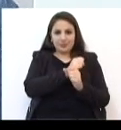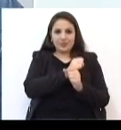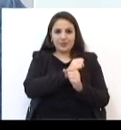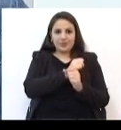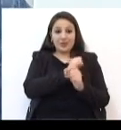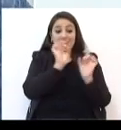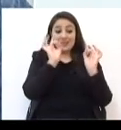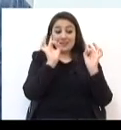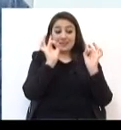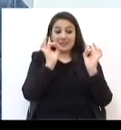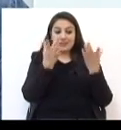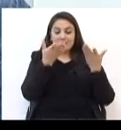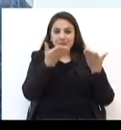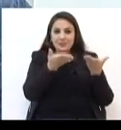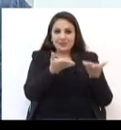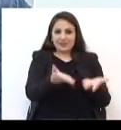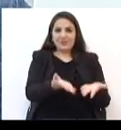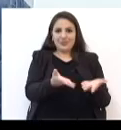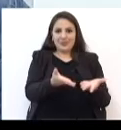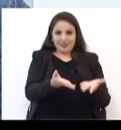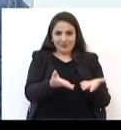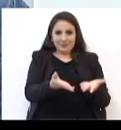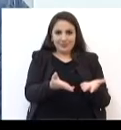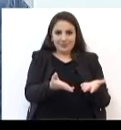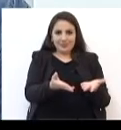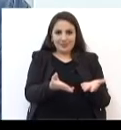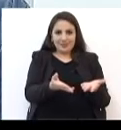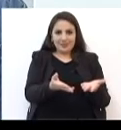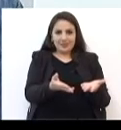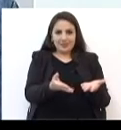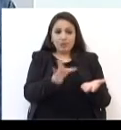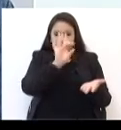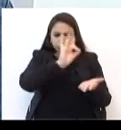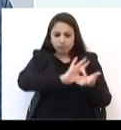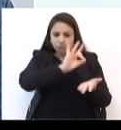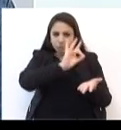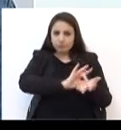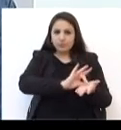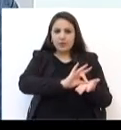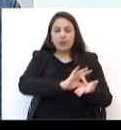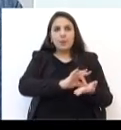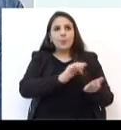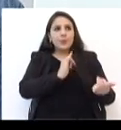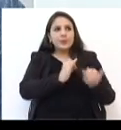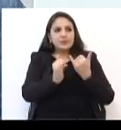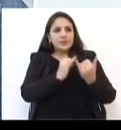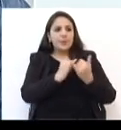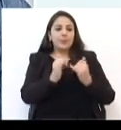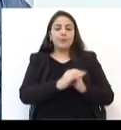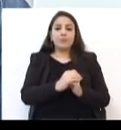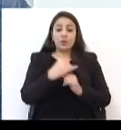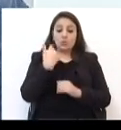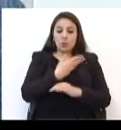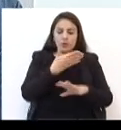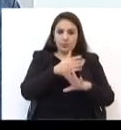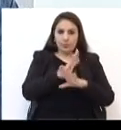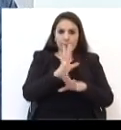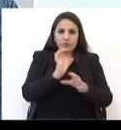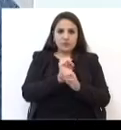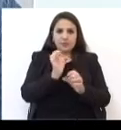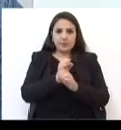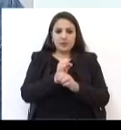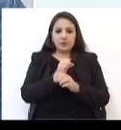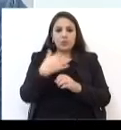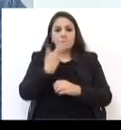orçamento específico de forma contundente mesmo. Não é assim que quando a gente aprova o orçamento aqui